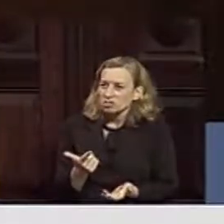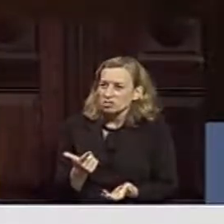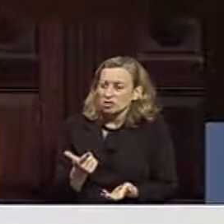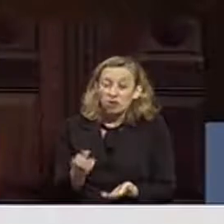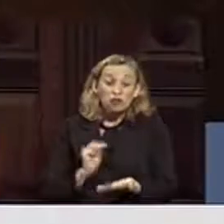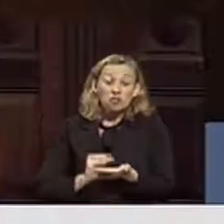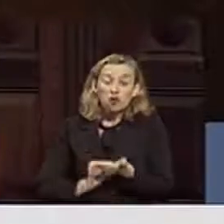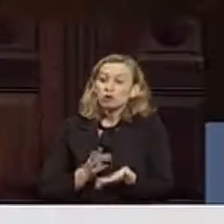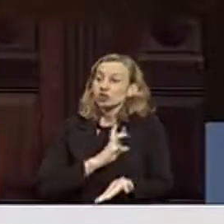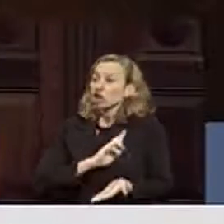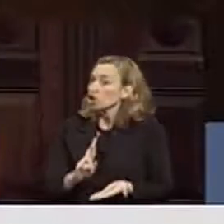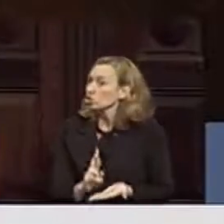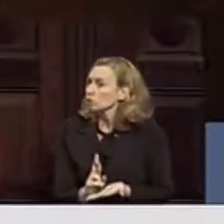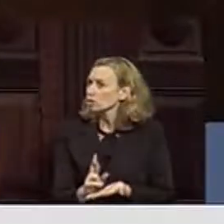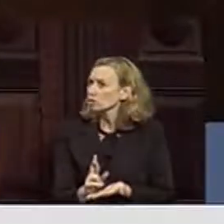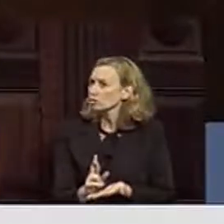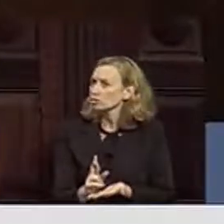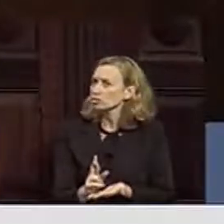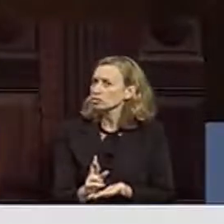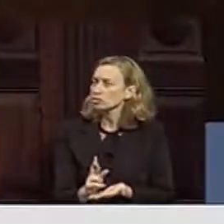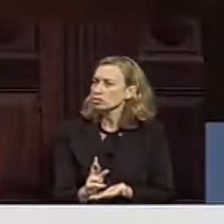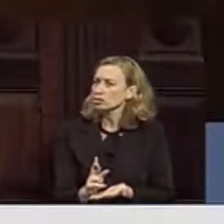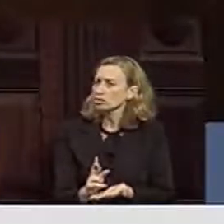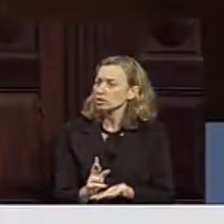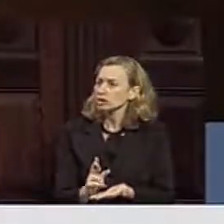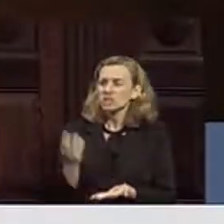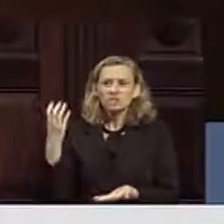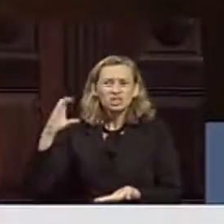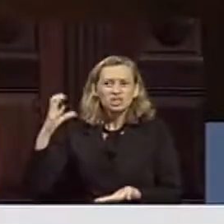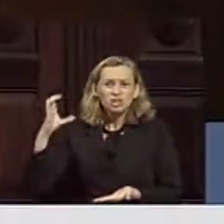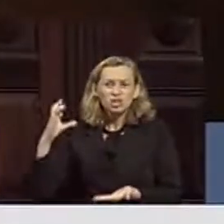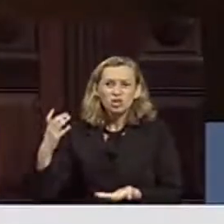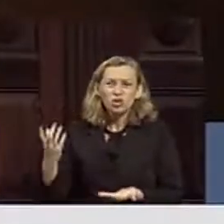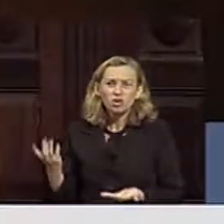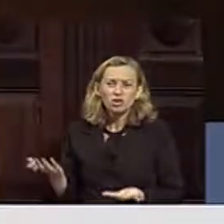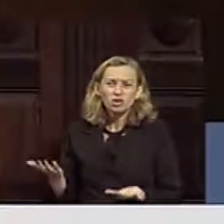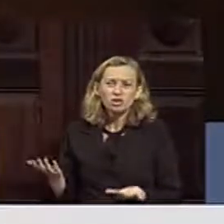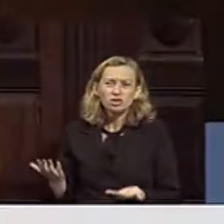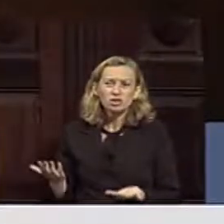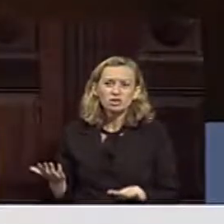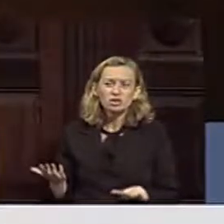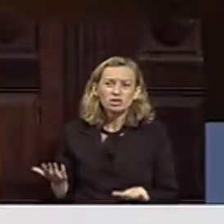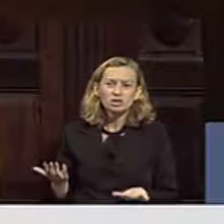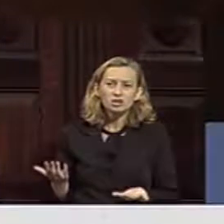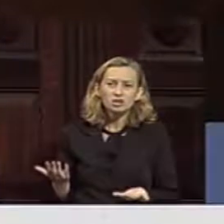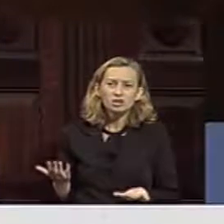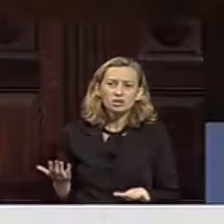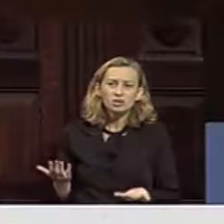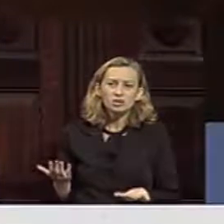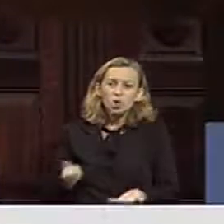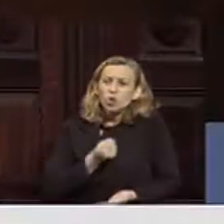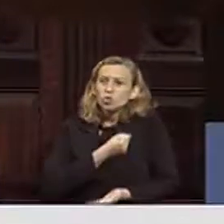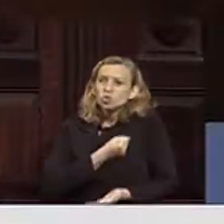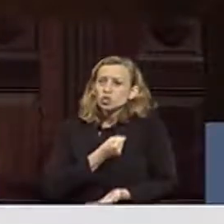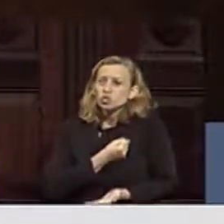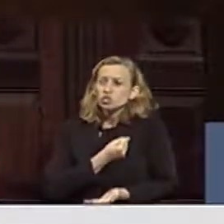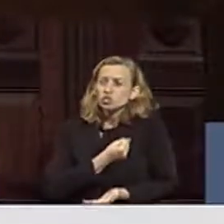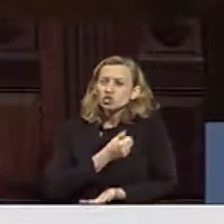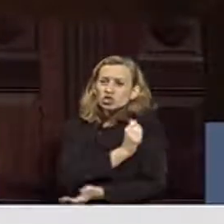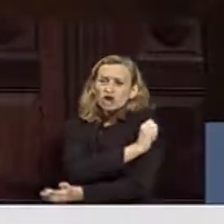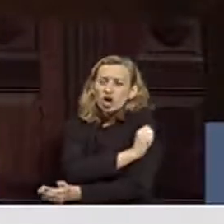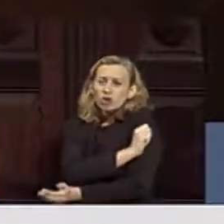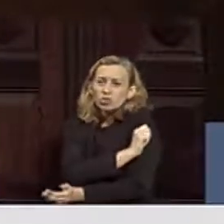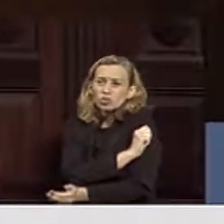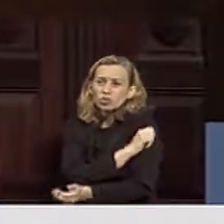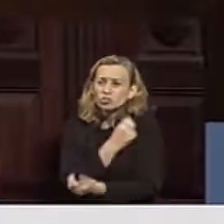a modulação. Em Niterói, há uma definição, uma portaria que regula o número de alunos com